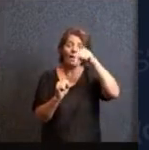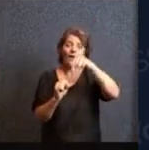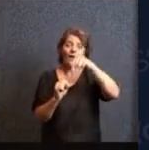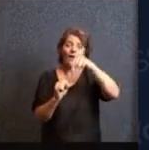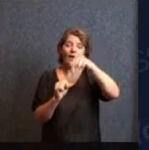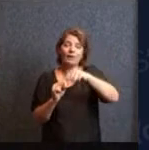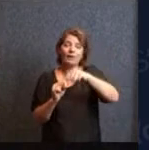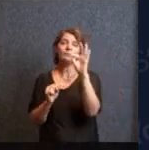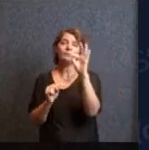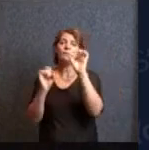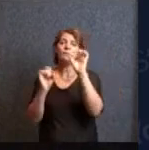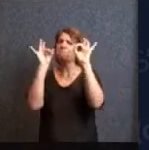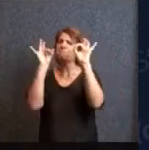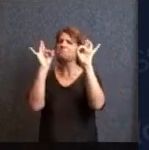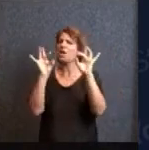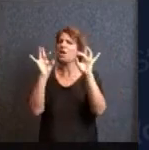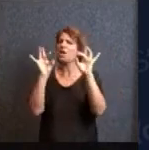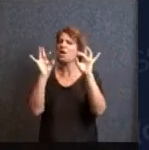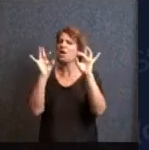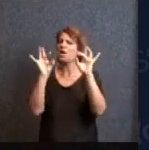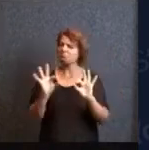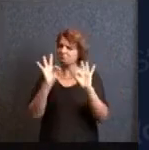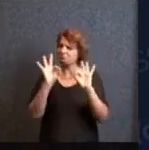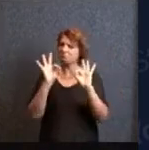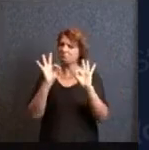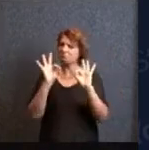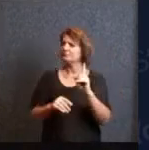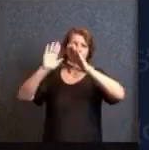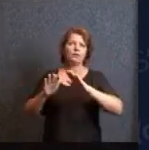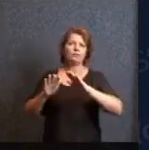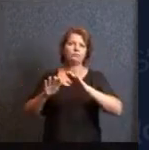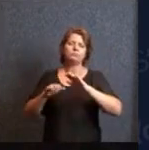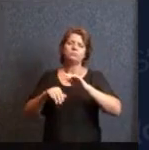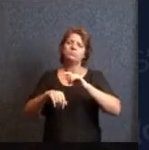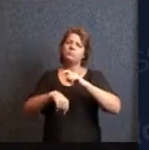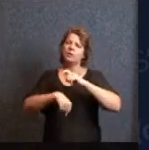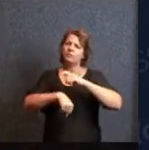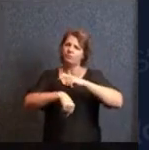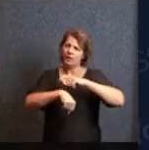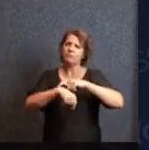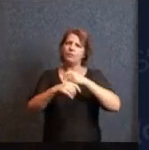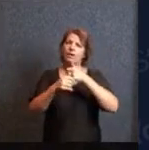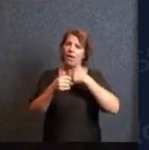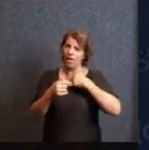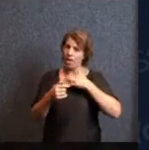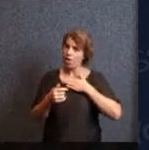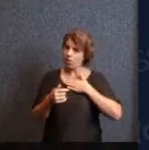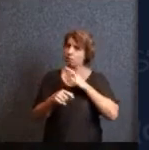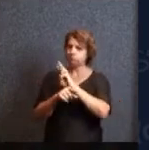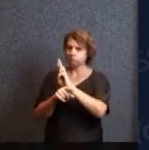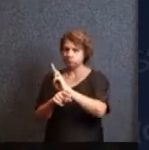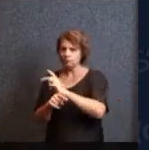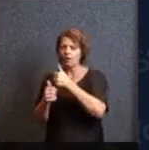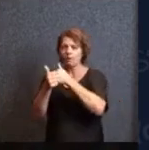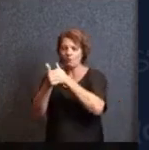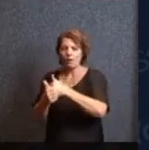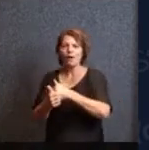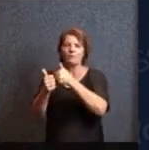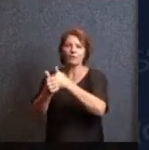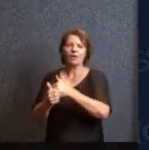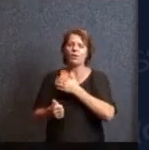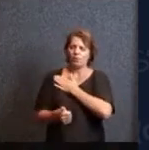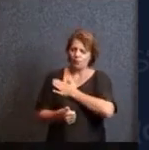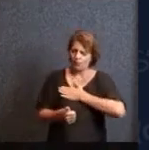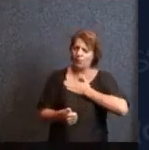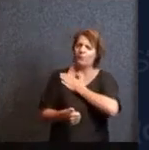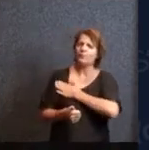Eu vou poder ficar aqui em Feira durante algum tempo, acompanhando o trabalho de vocês, o que será uma honra. E,